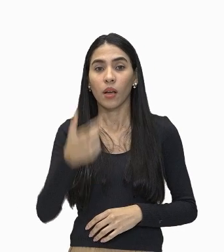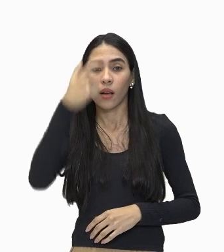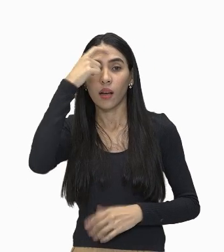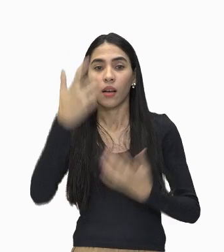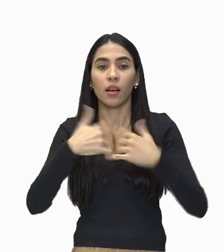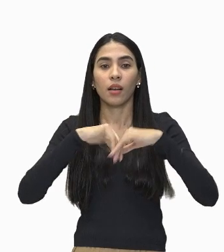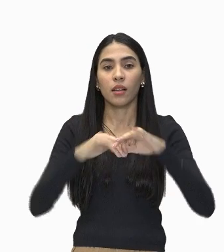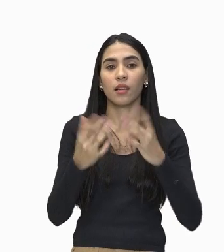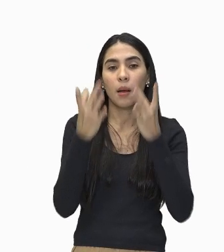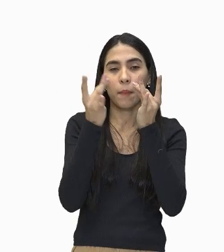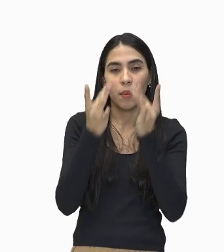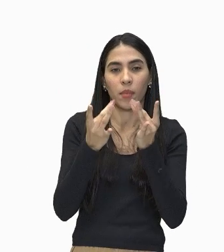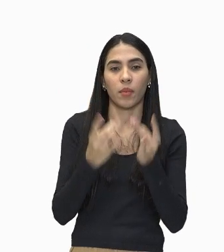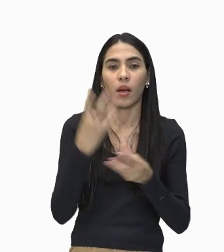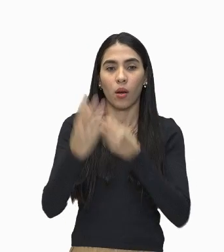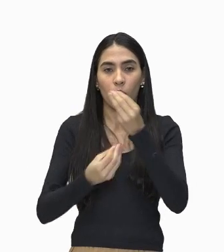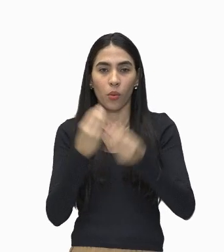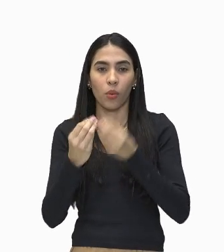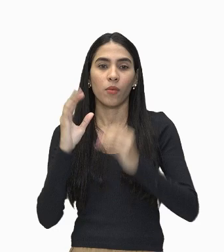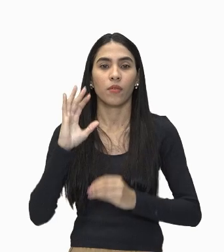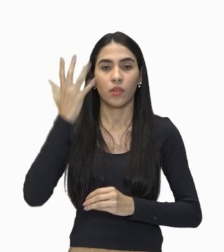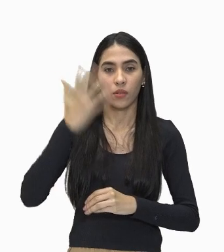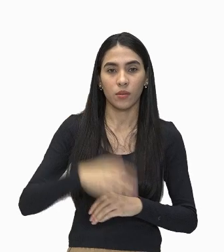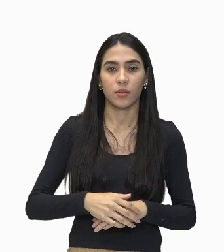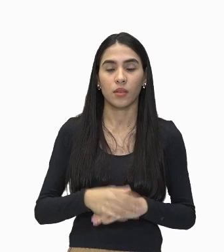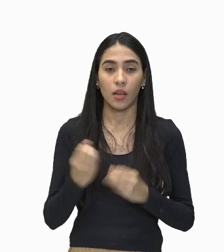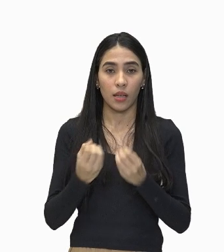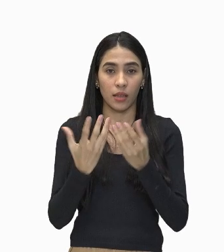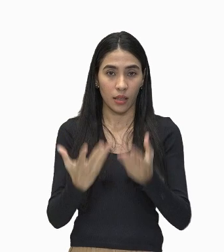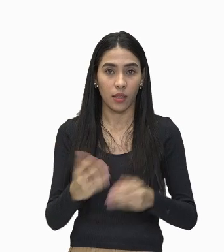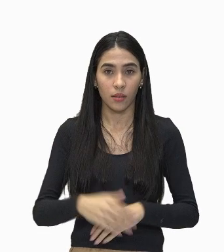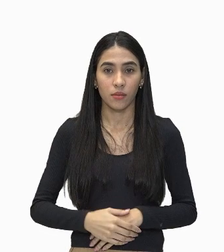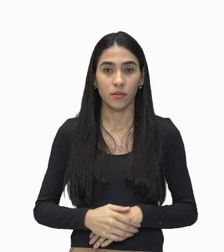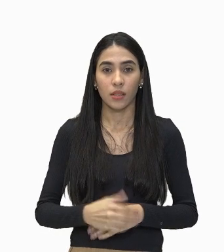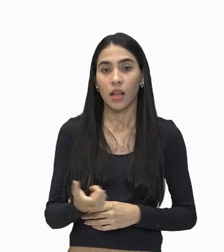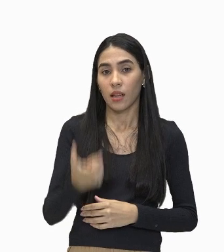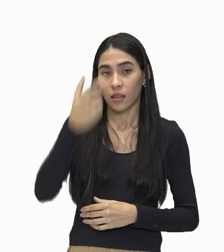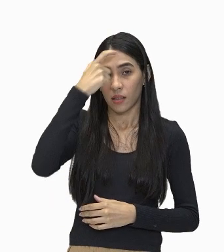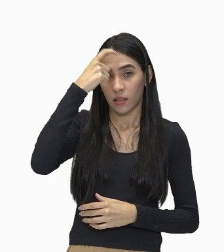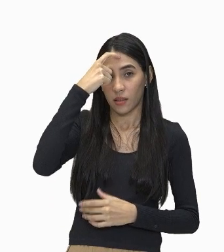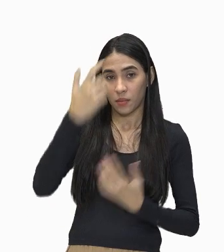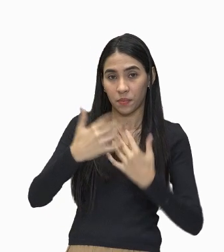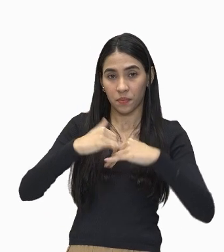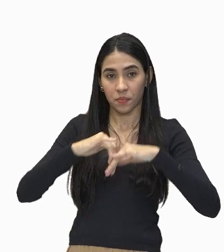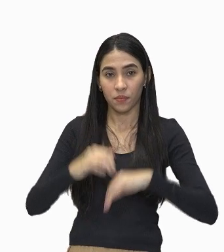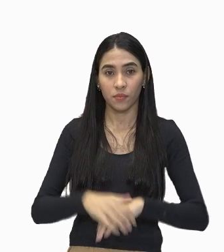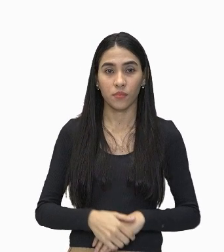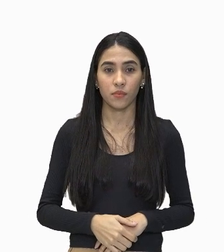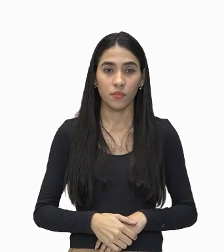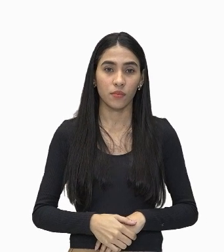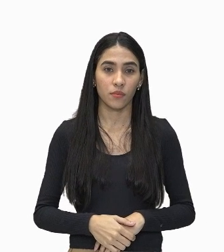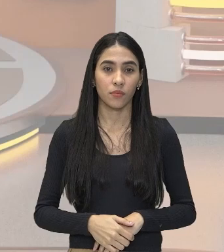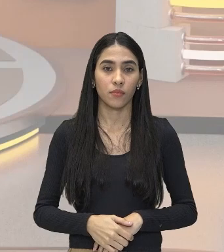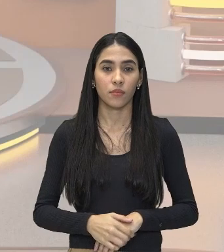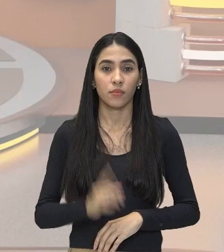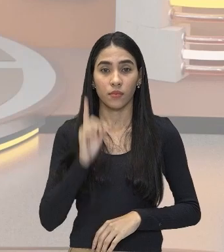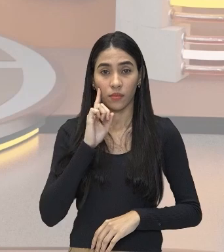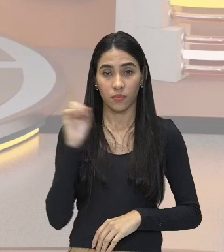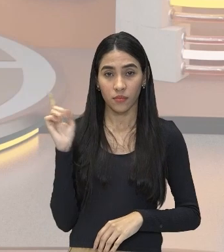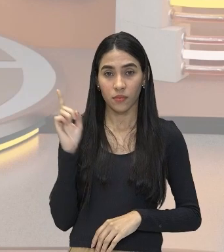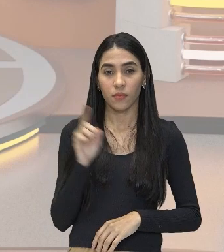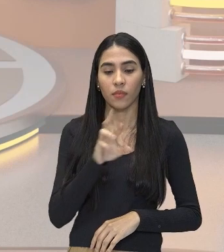a descrição do fenômeno como é dado na consciência. Então aqui a